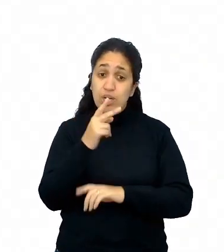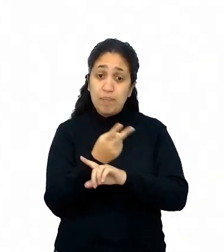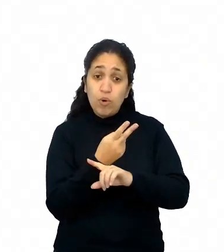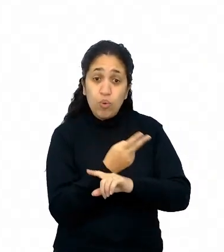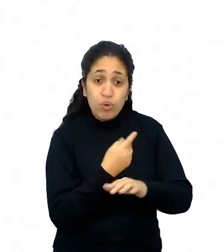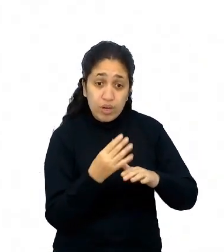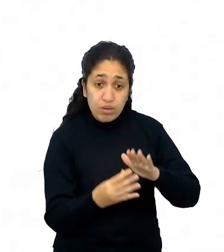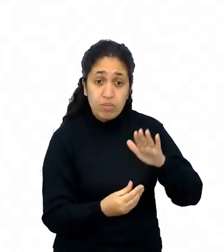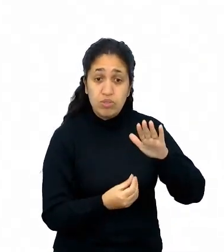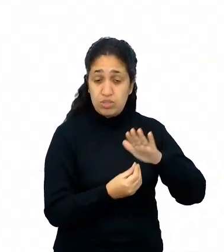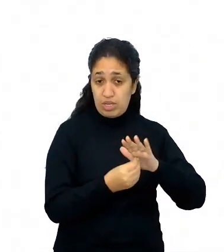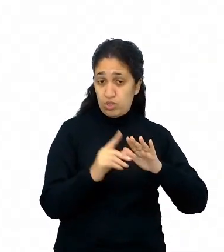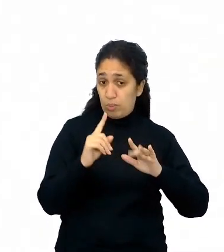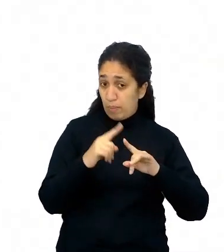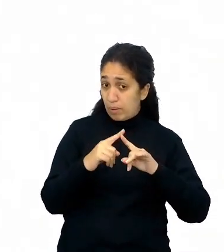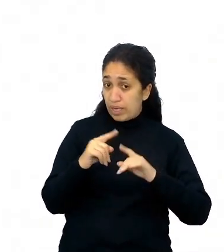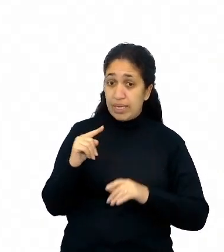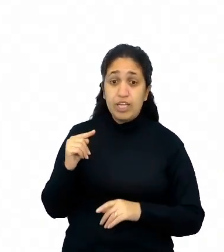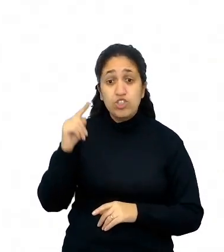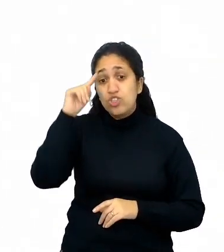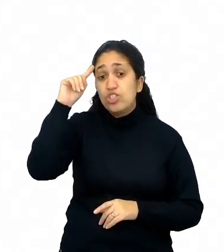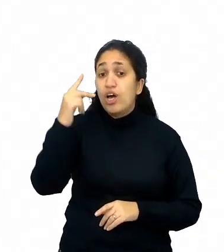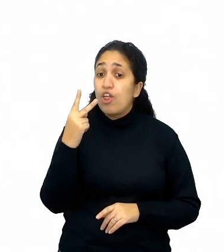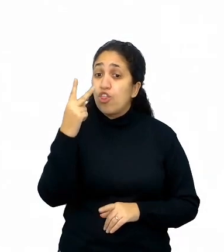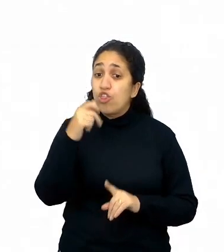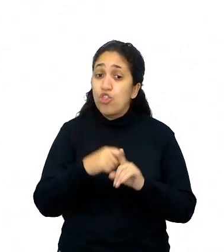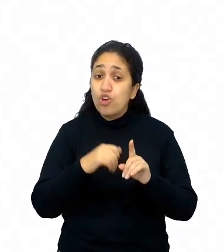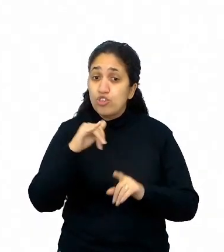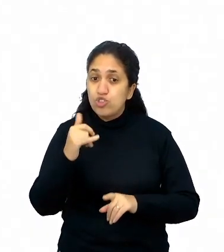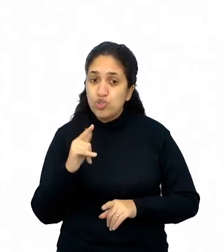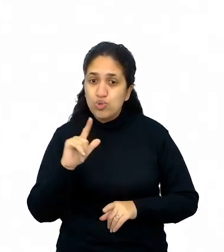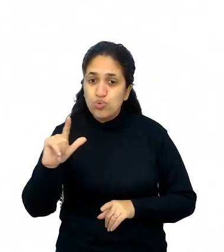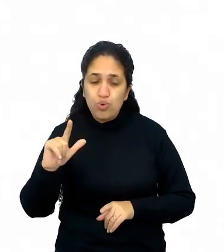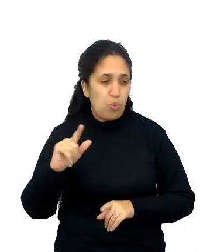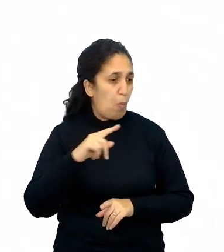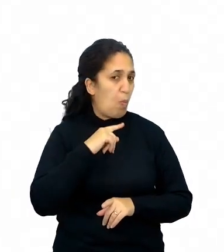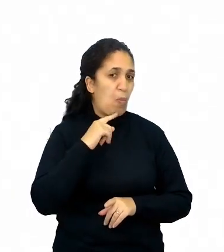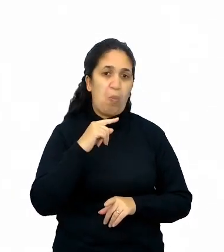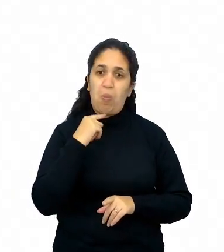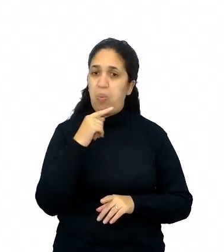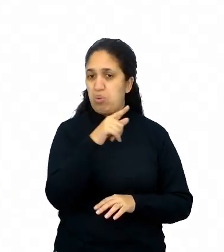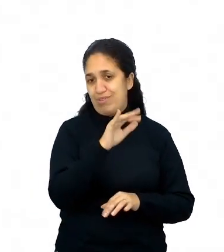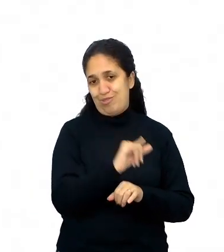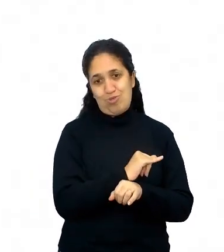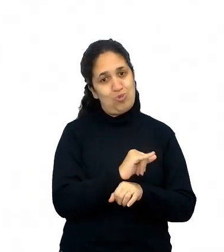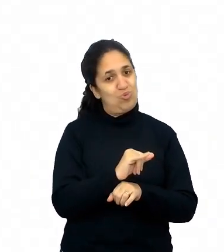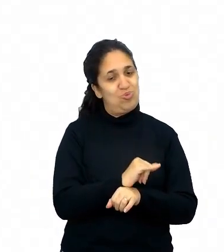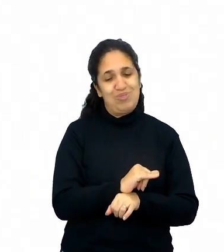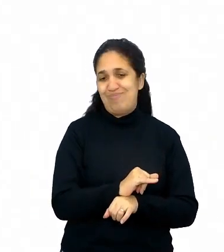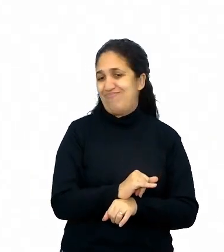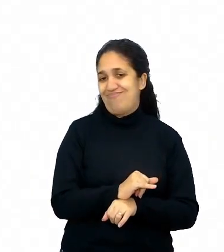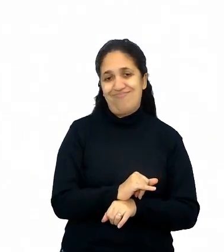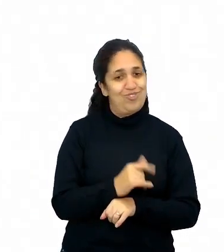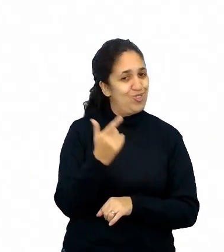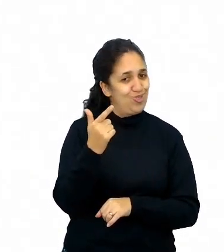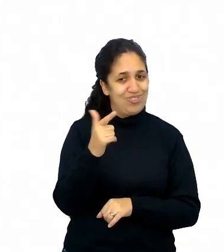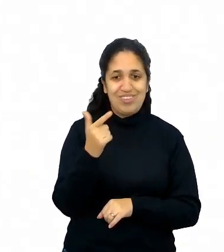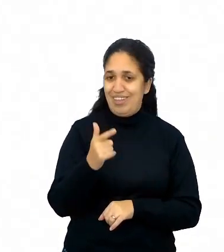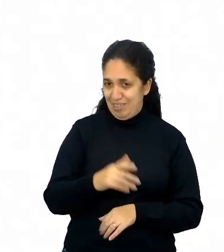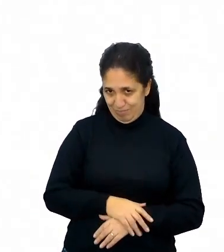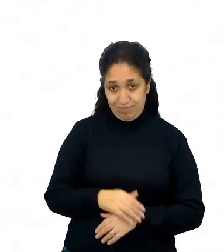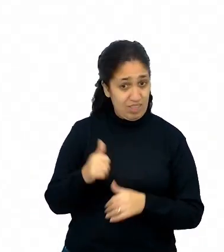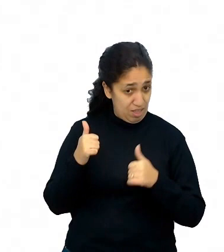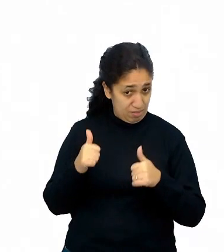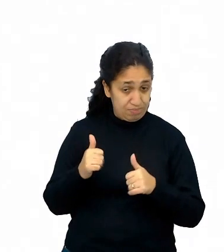porque a partir do dia 2 de julho, provavelmente você não vai achar a gente aí, essa nossa conversa no YouTube,